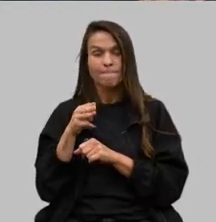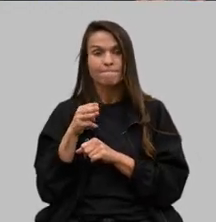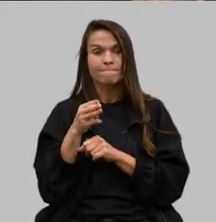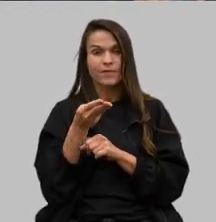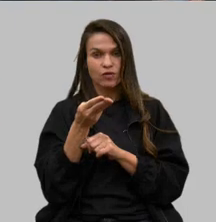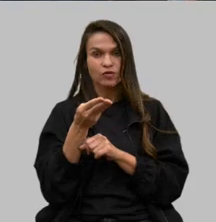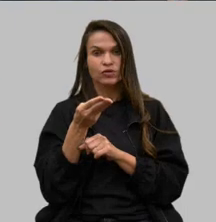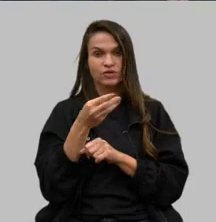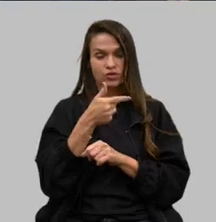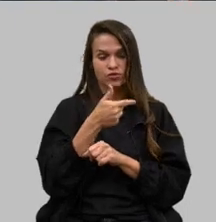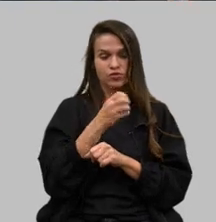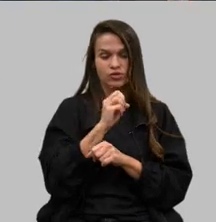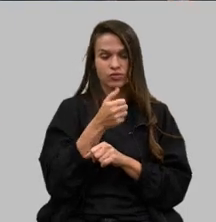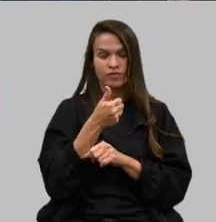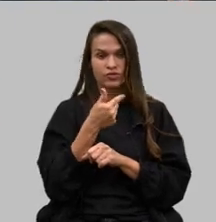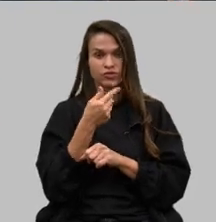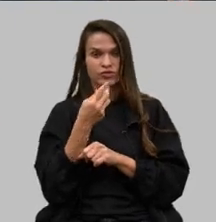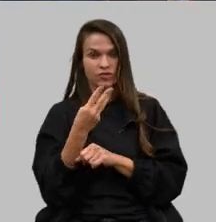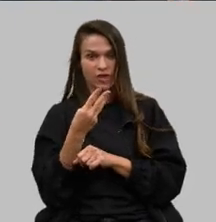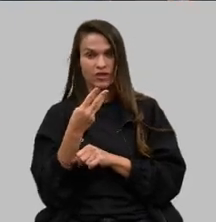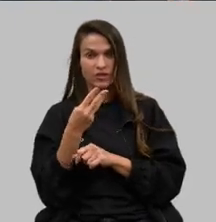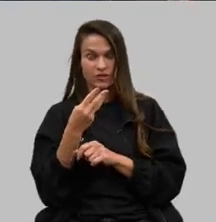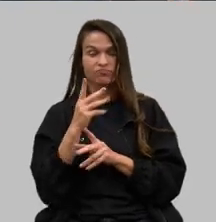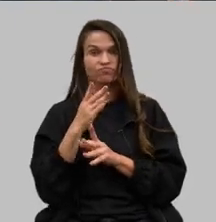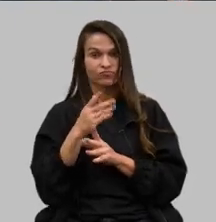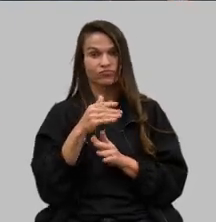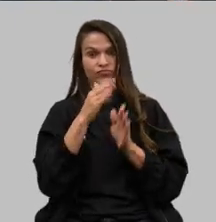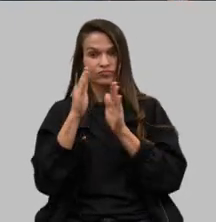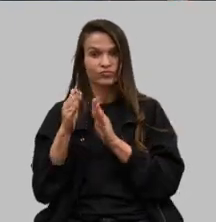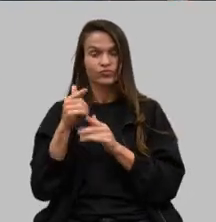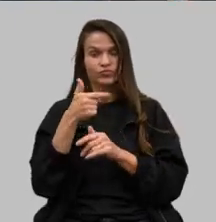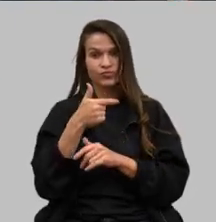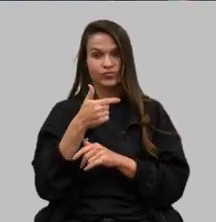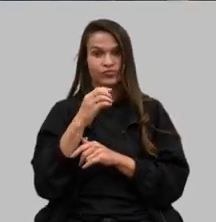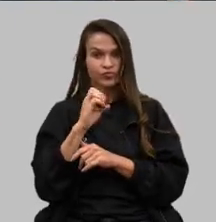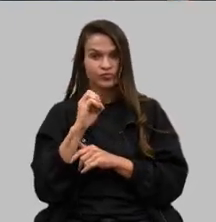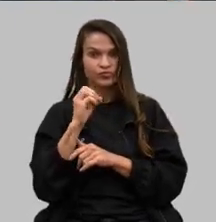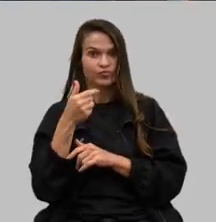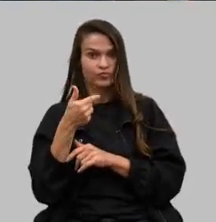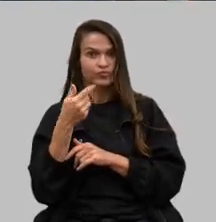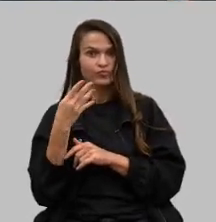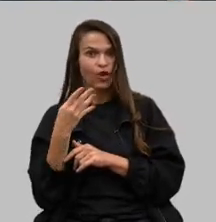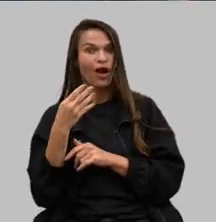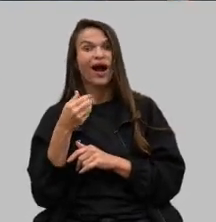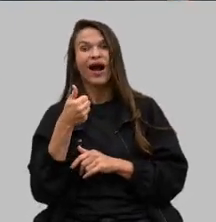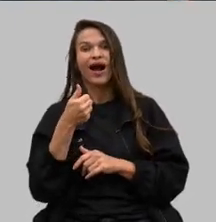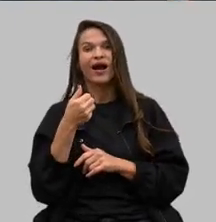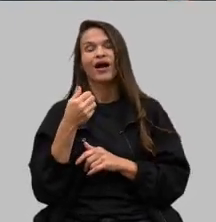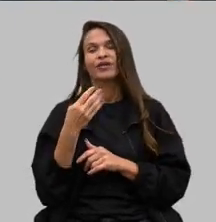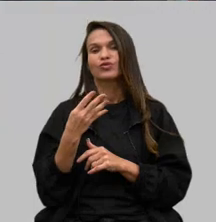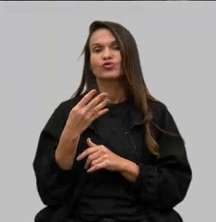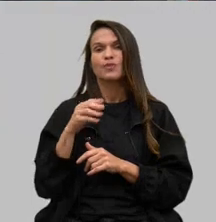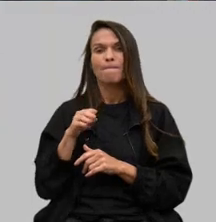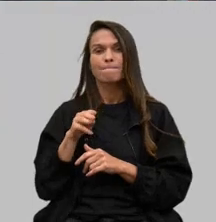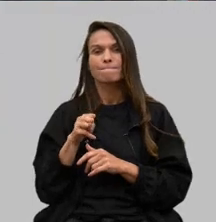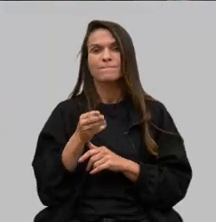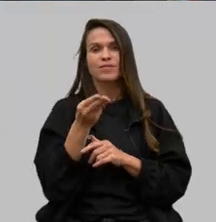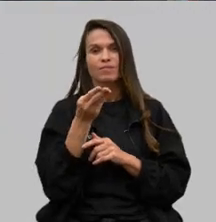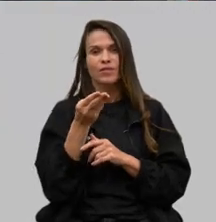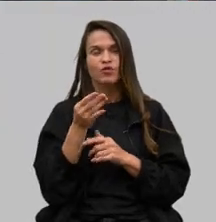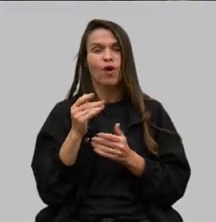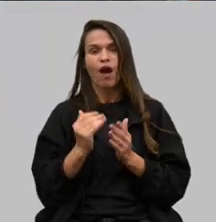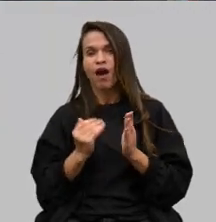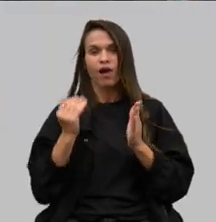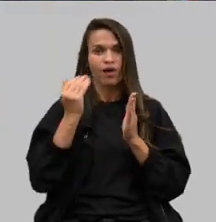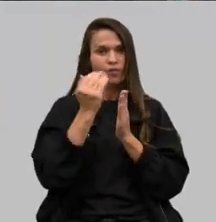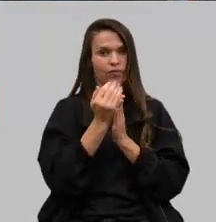2023 esse ano São 18 bilhões 14 bilhões a mais um estado que abre mão de receita própria não